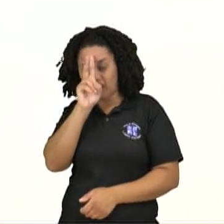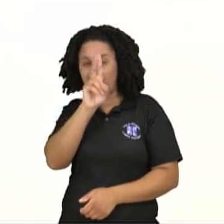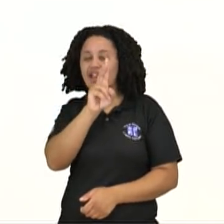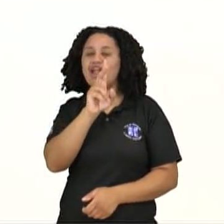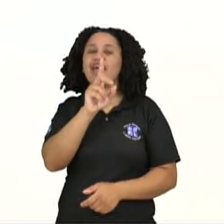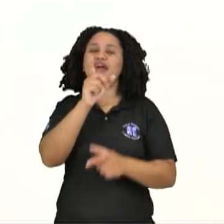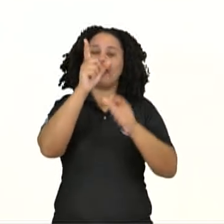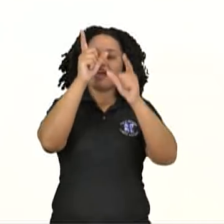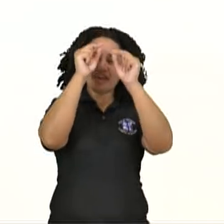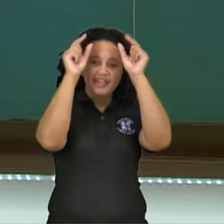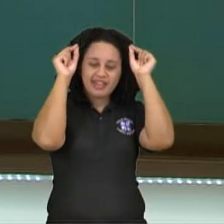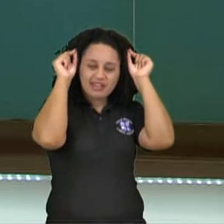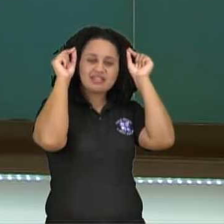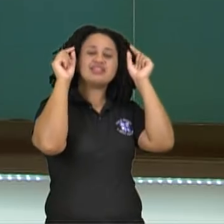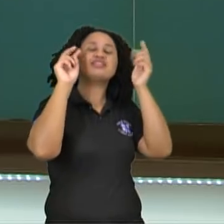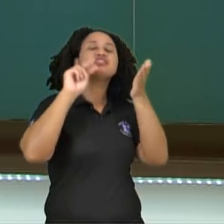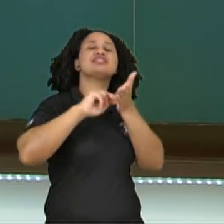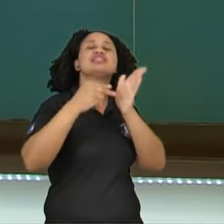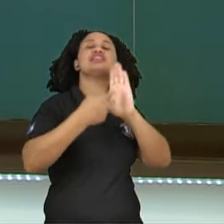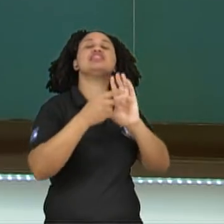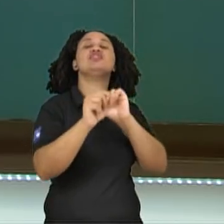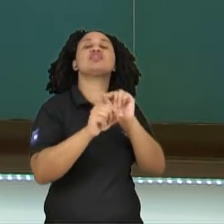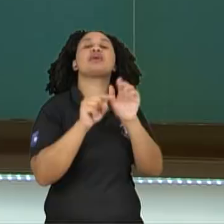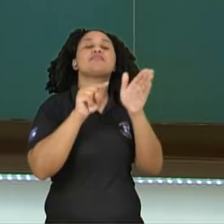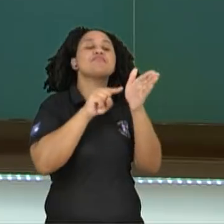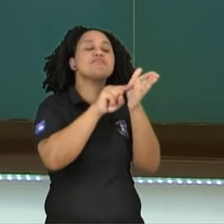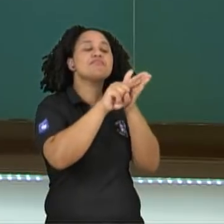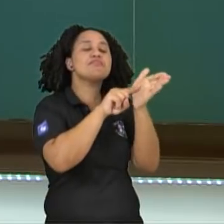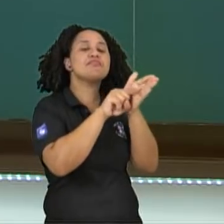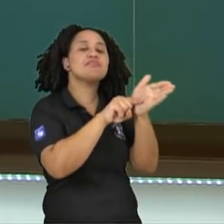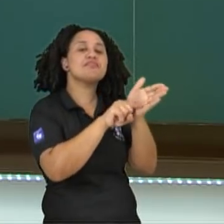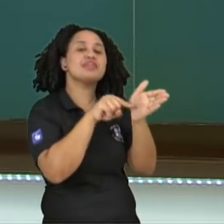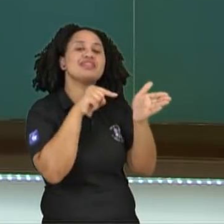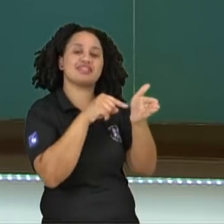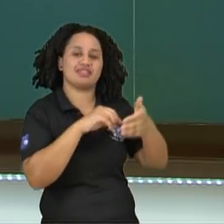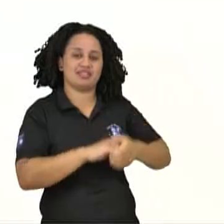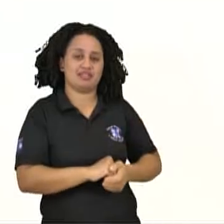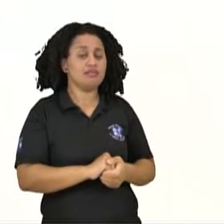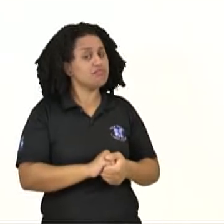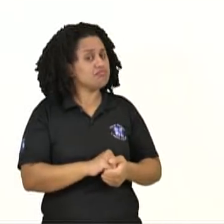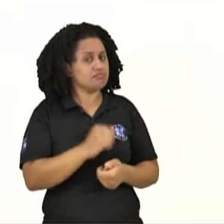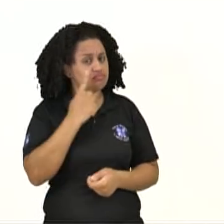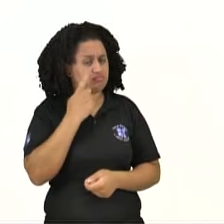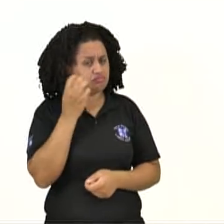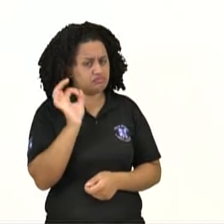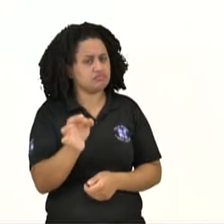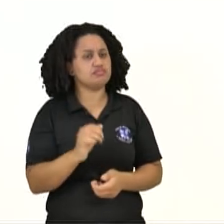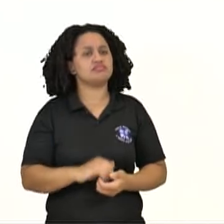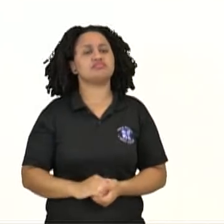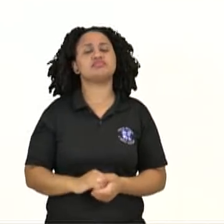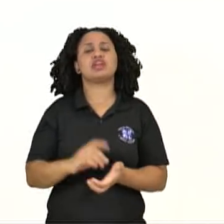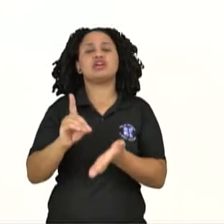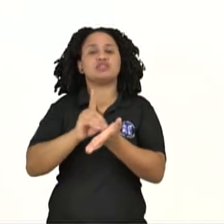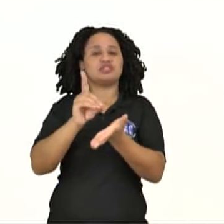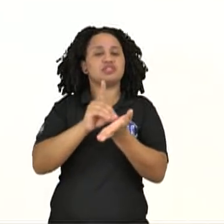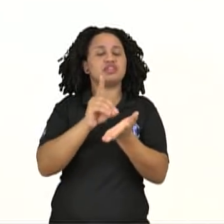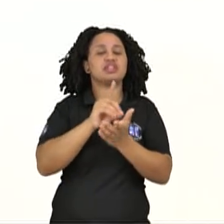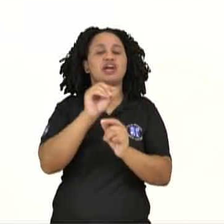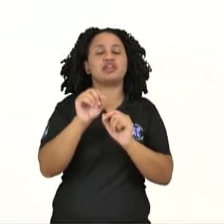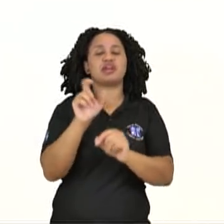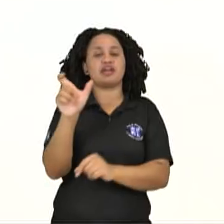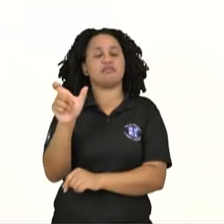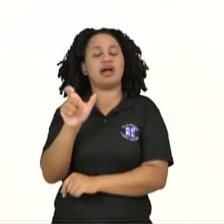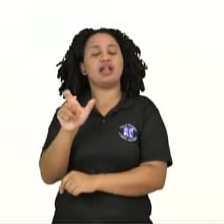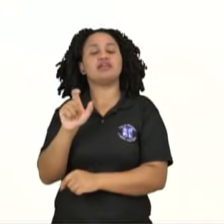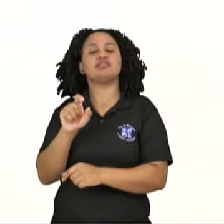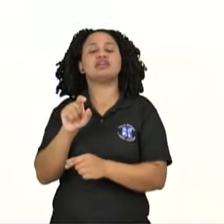que interessante, porque realmente pesquisa e história estão muito próximos. Nos dicionários em geral, a palavra história significa